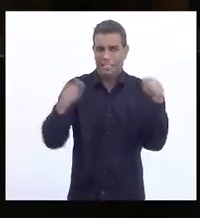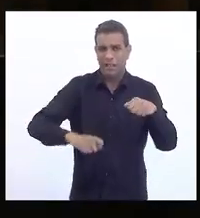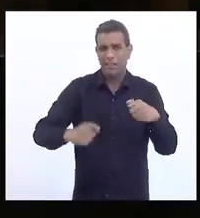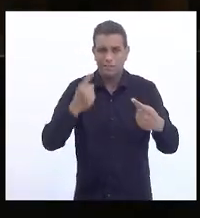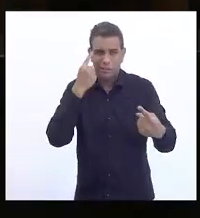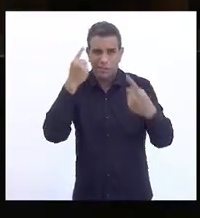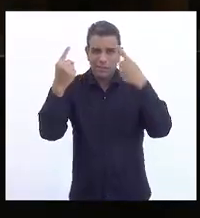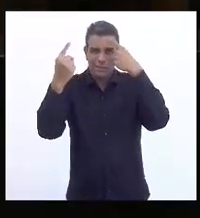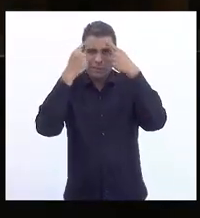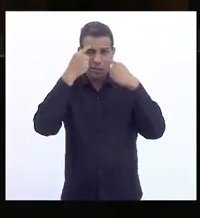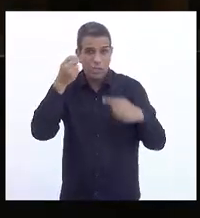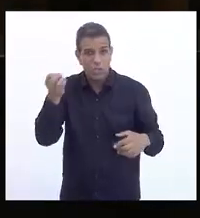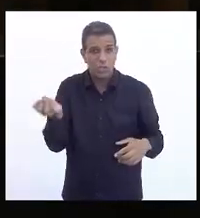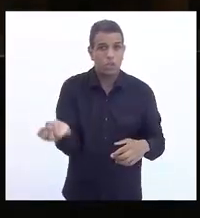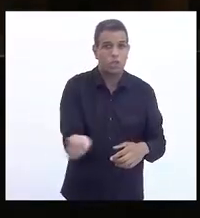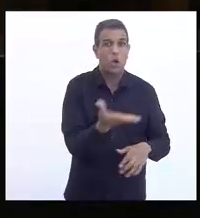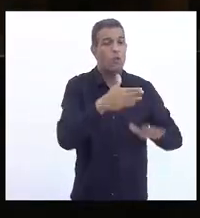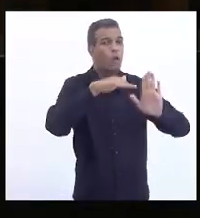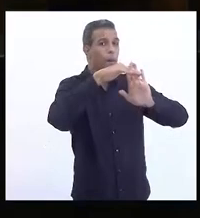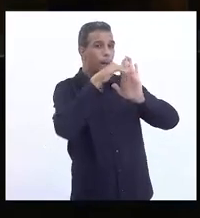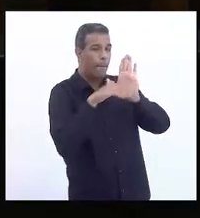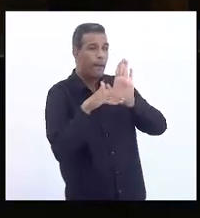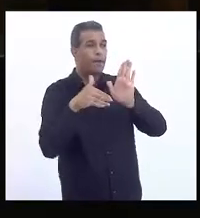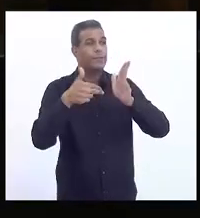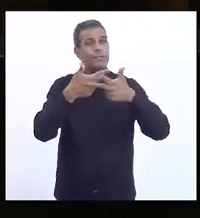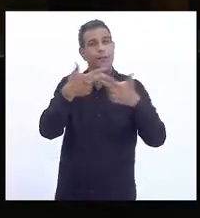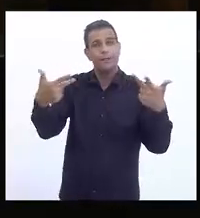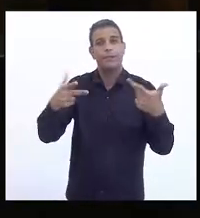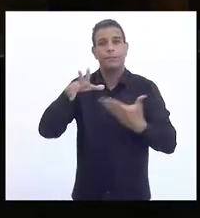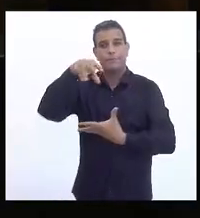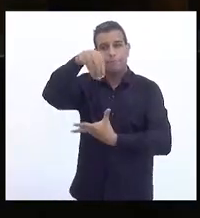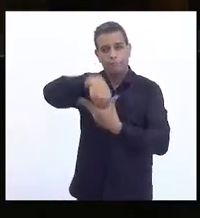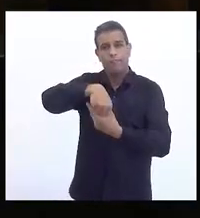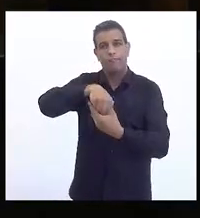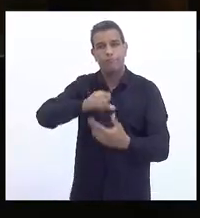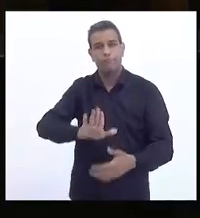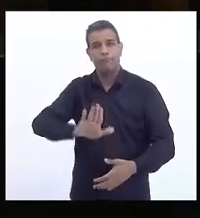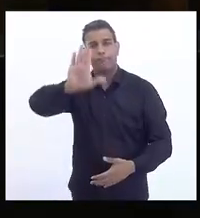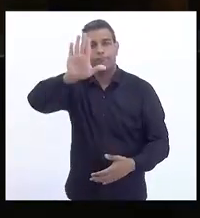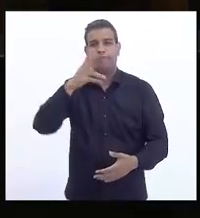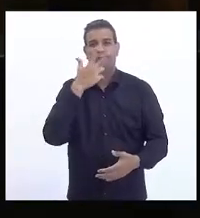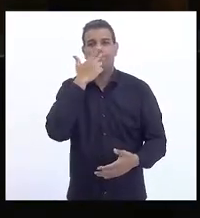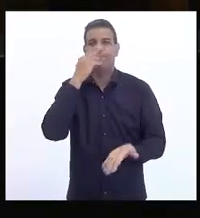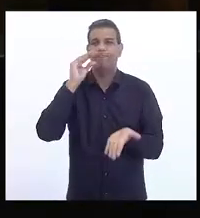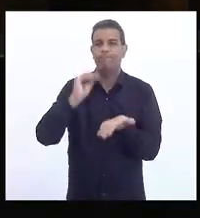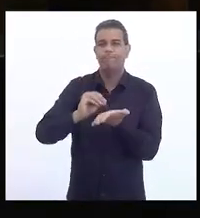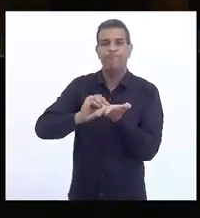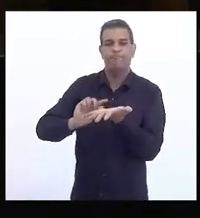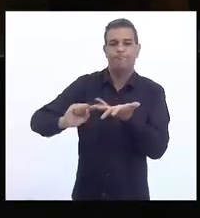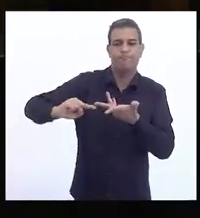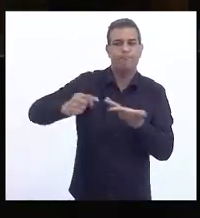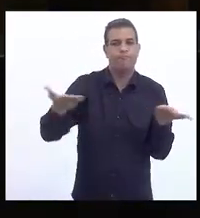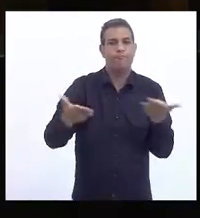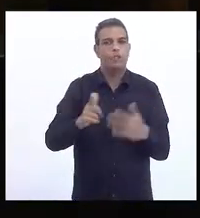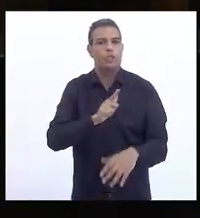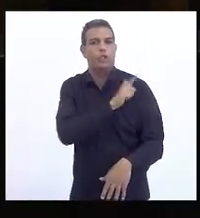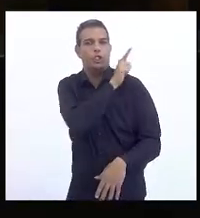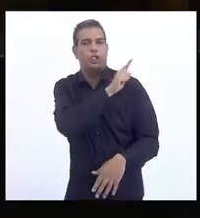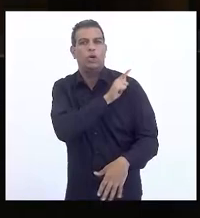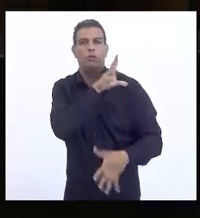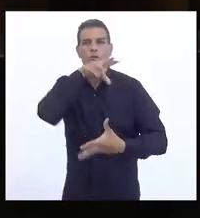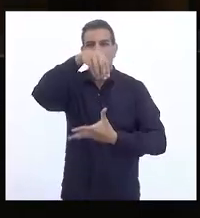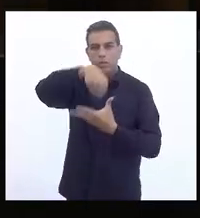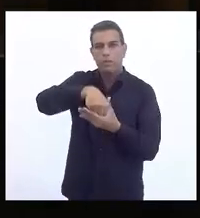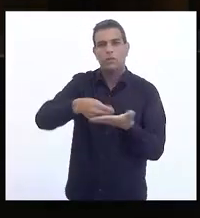criado outro programa? São questionamentos, senhora presidenta, que atesta a ineficiência da gestão do governo